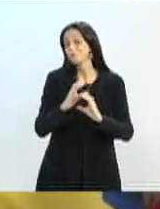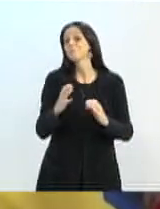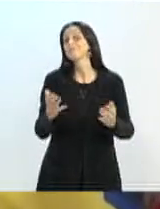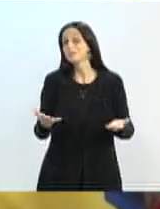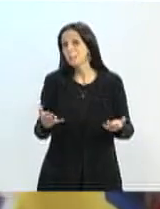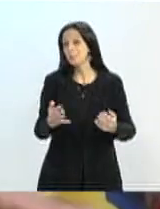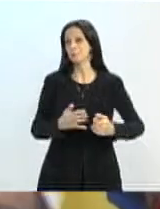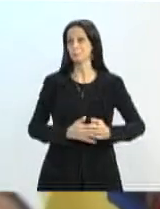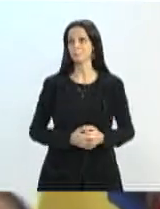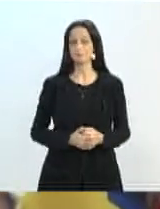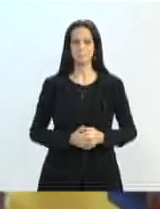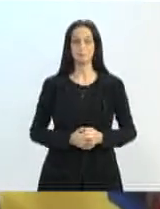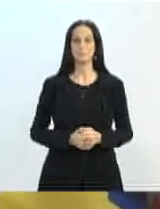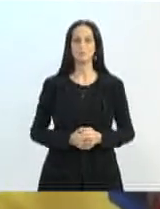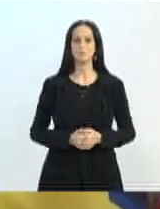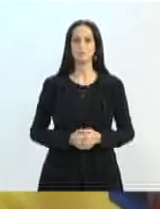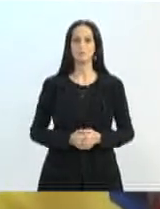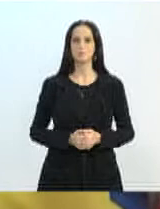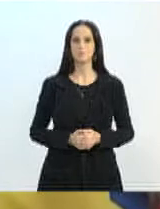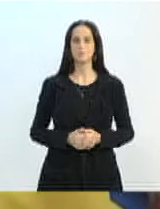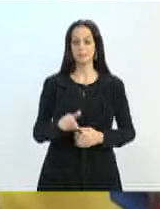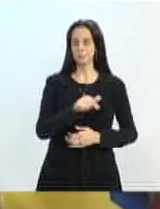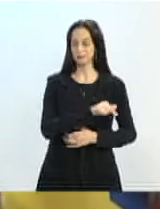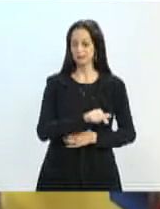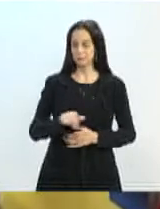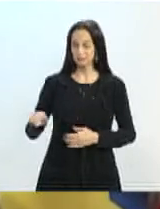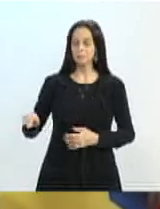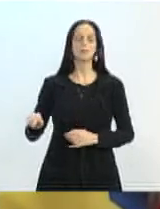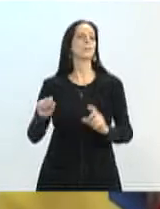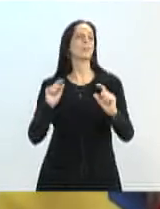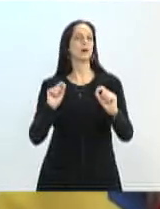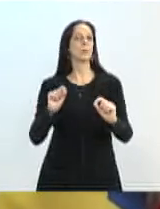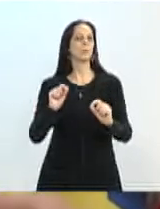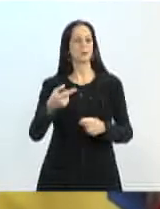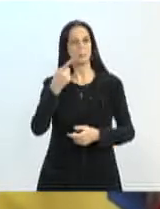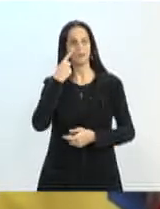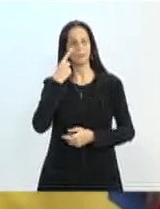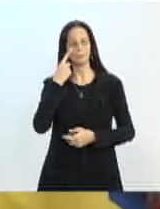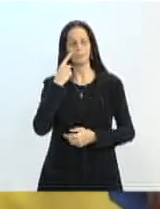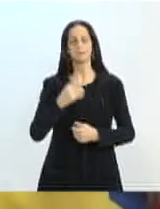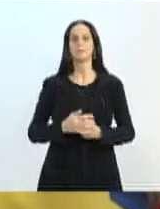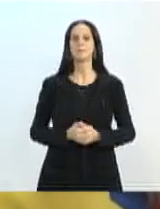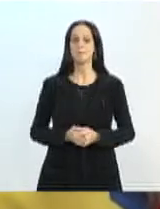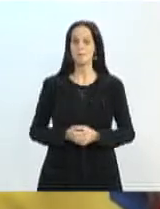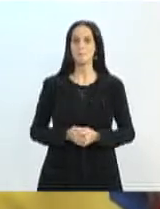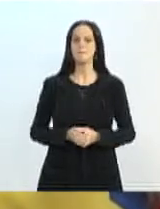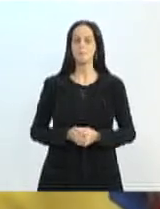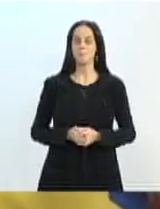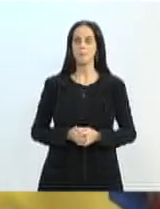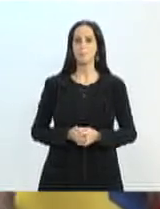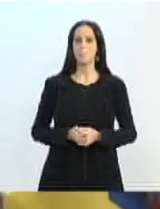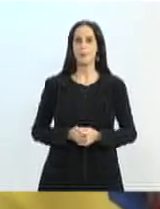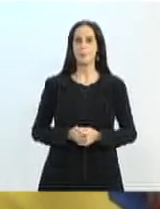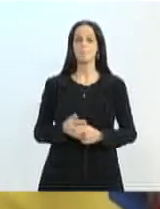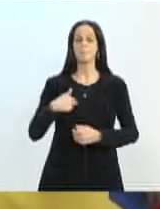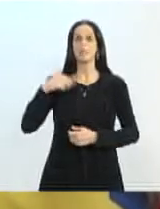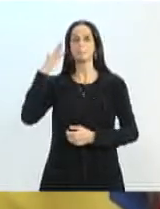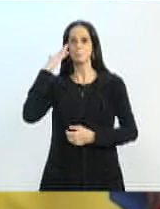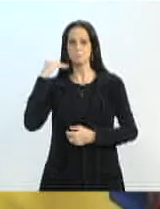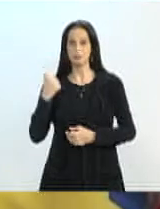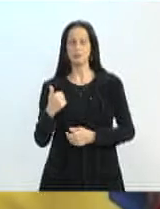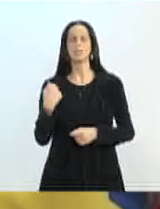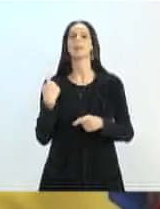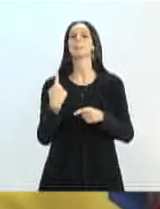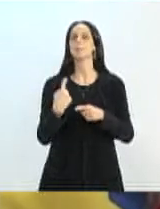acabei ouvindo essa semana, e isso eu sei, porque só quem esteve, quem está em sala de aula sabe que